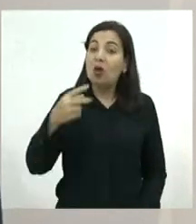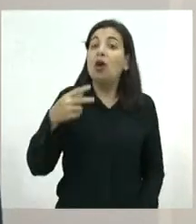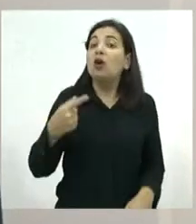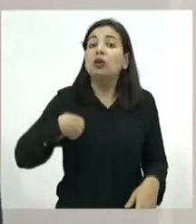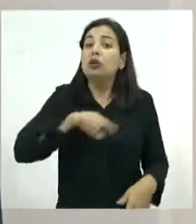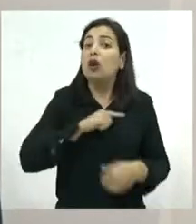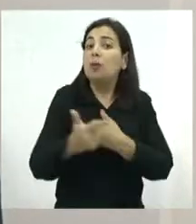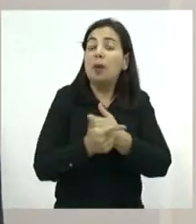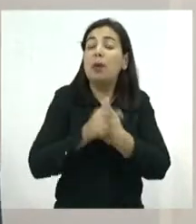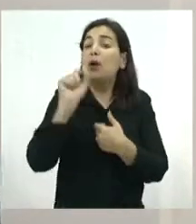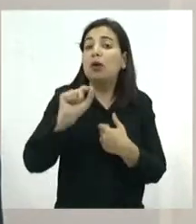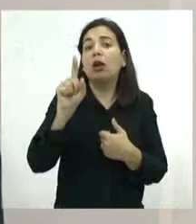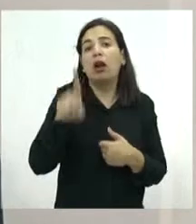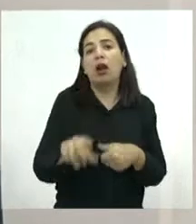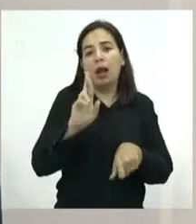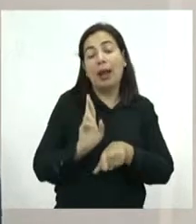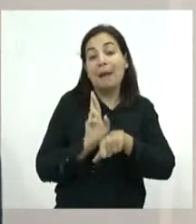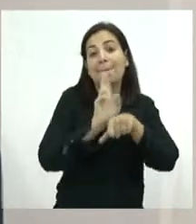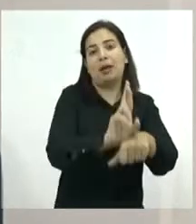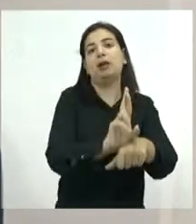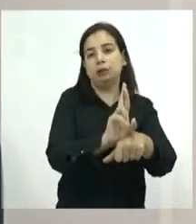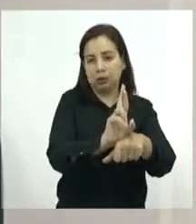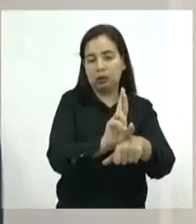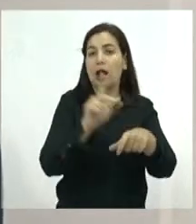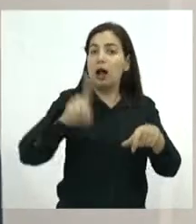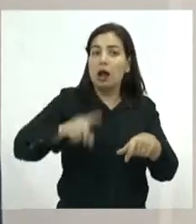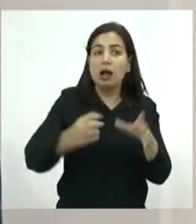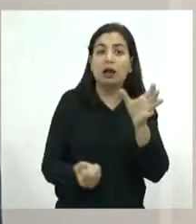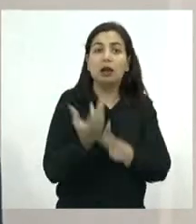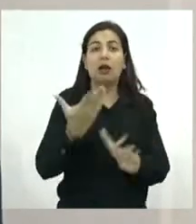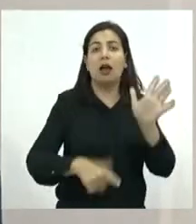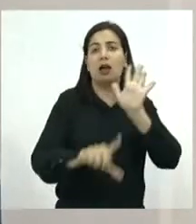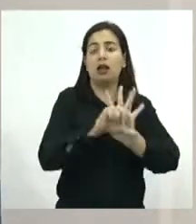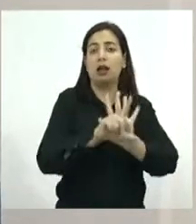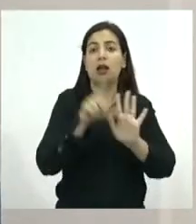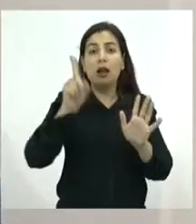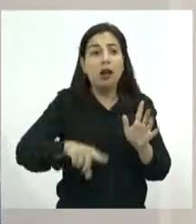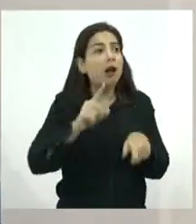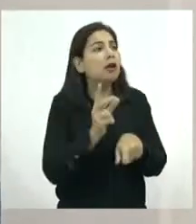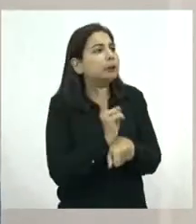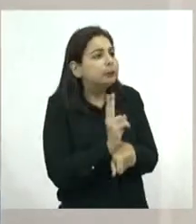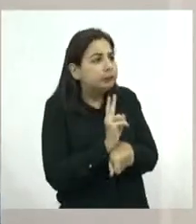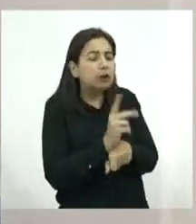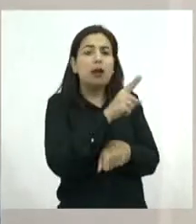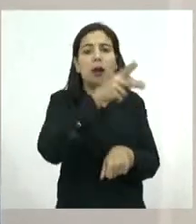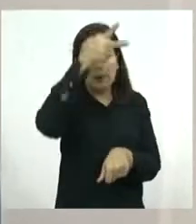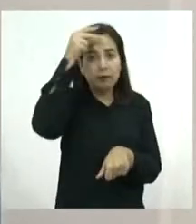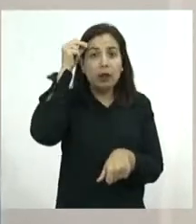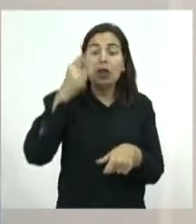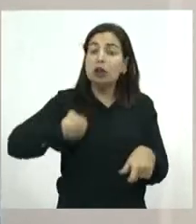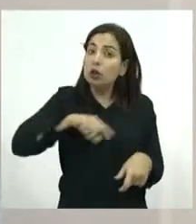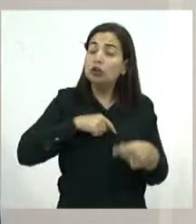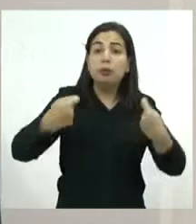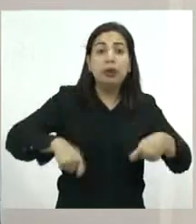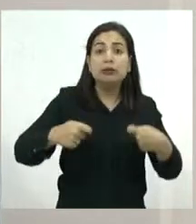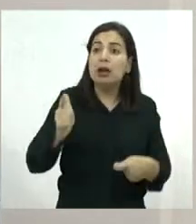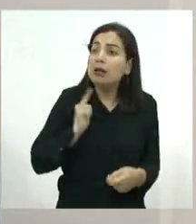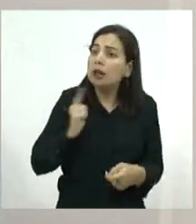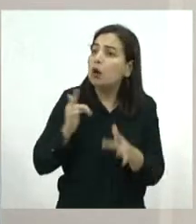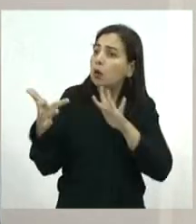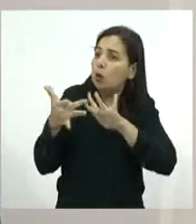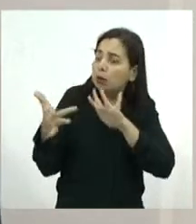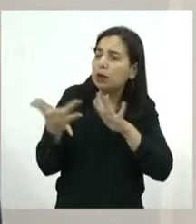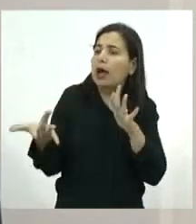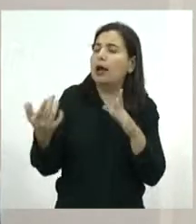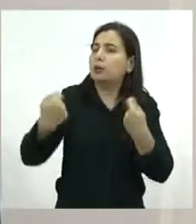Câmara Municipal, é fazer leis, é fiscalizar o Poder Executivo. E para representar bem, a gente tem que estar em sintonia, nós temos que